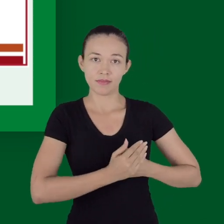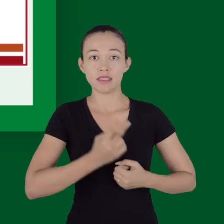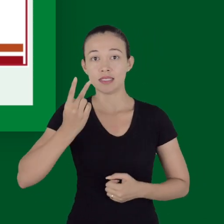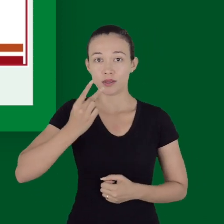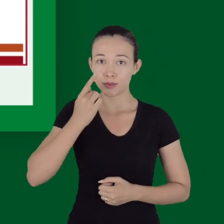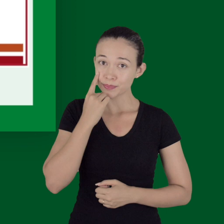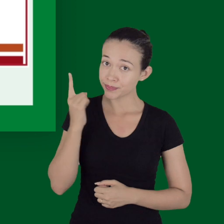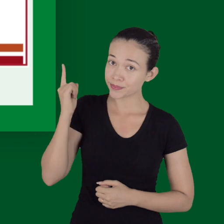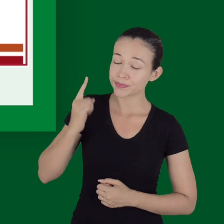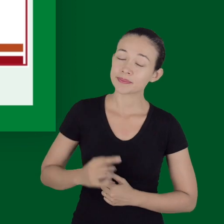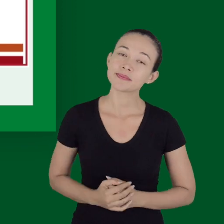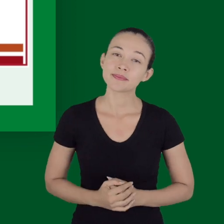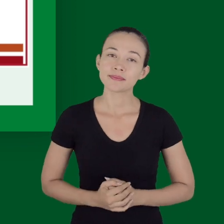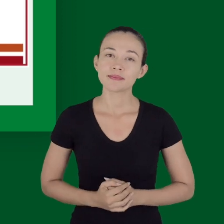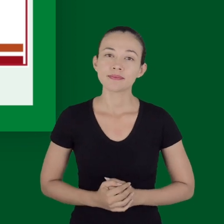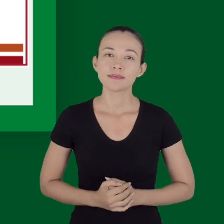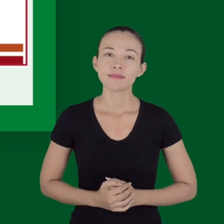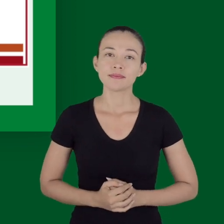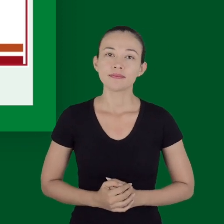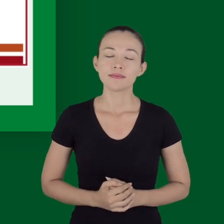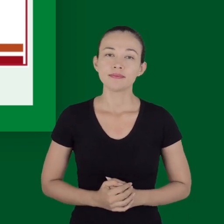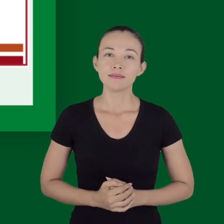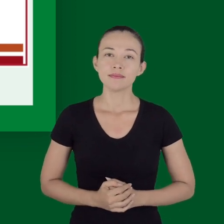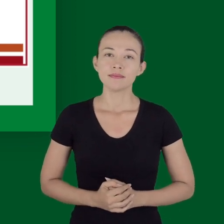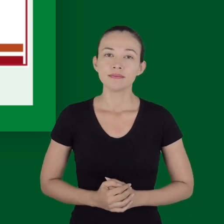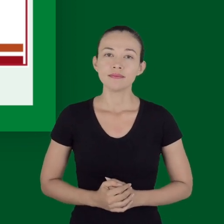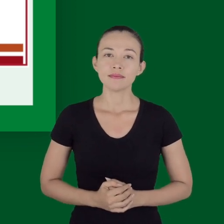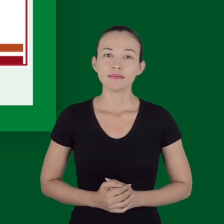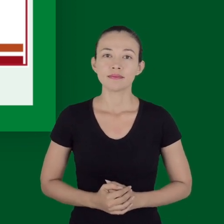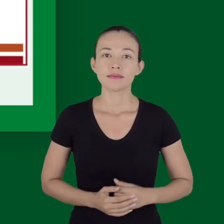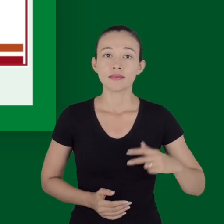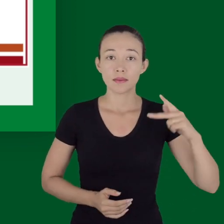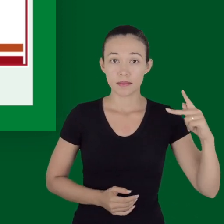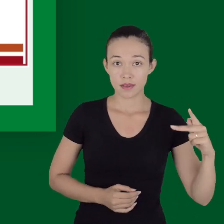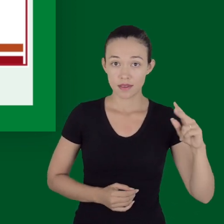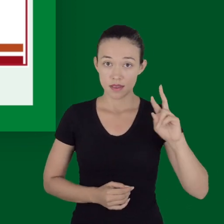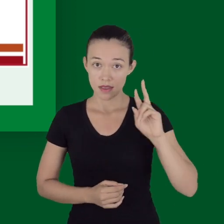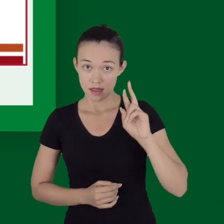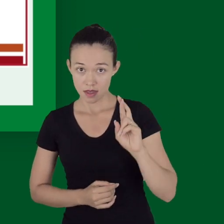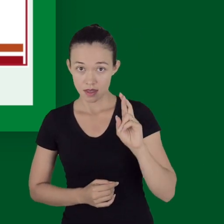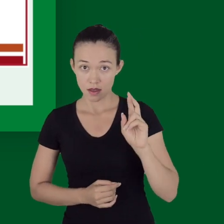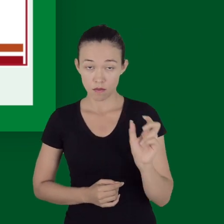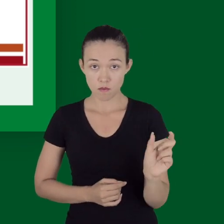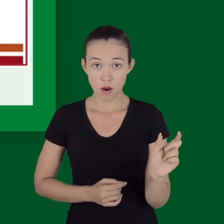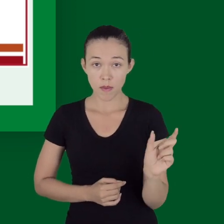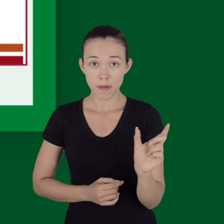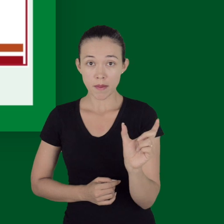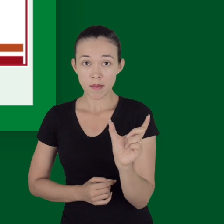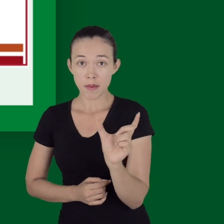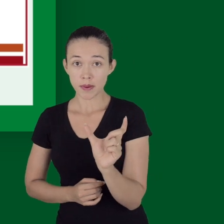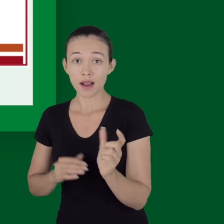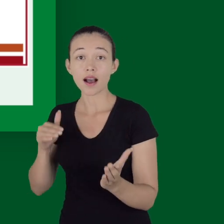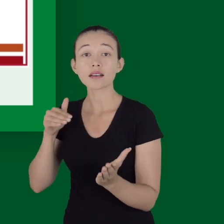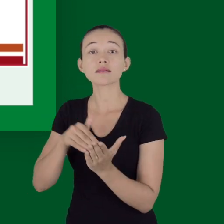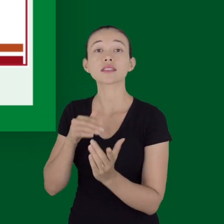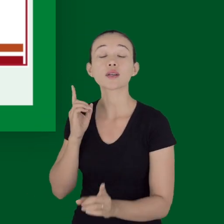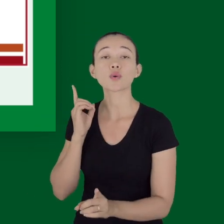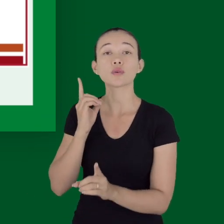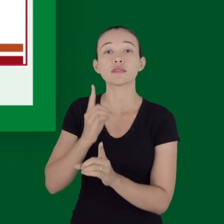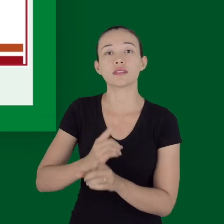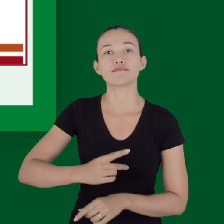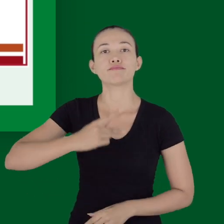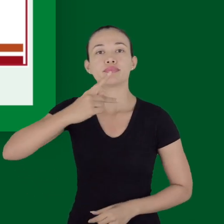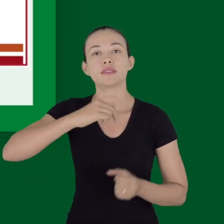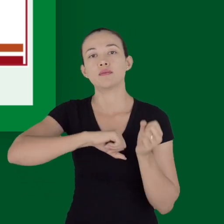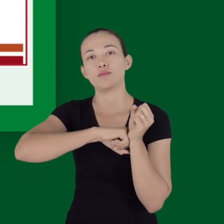grau, MOBITS 1, a gente consegue ver que existe uma diferença entre o intervalo PR, ele vai alargando até